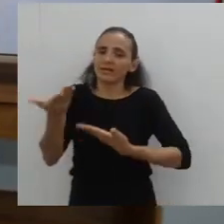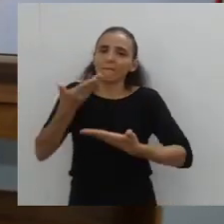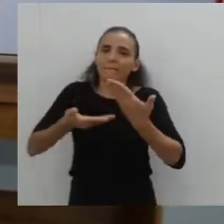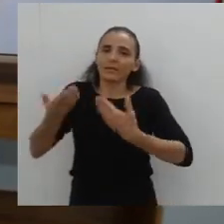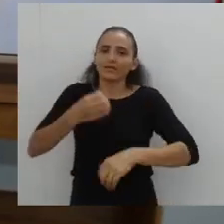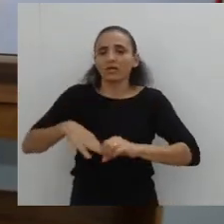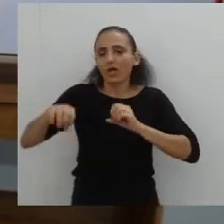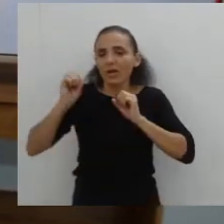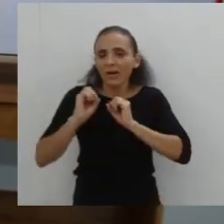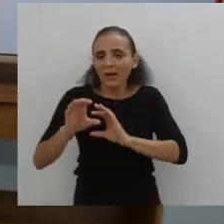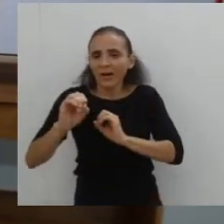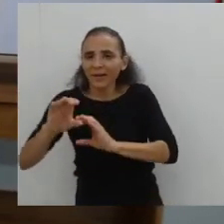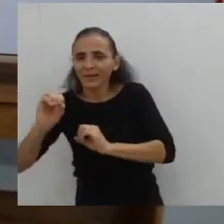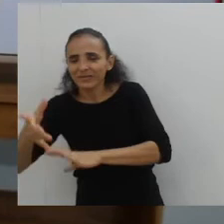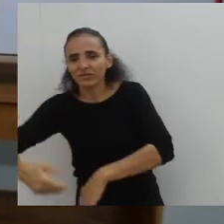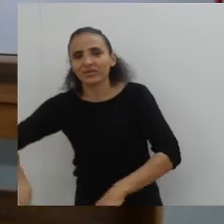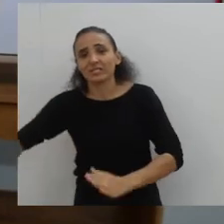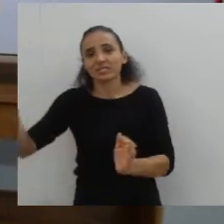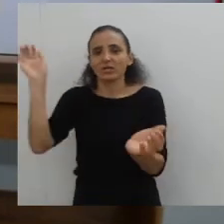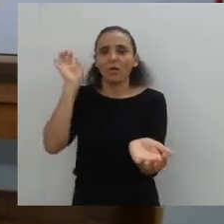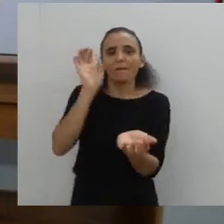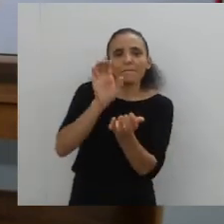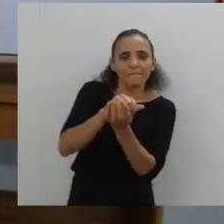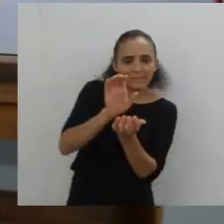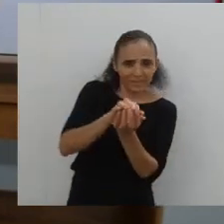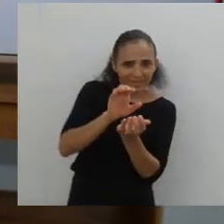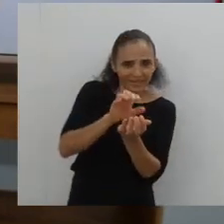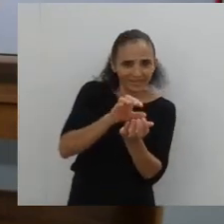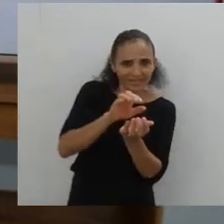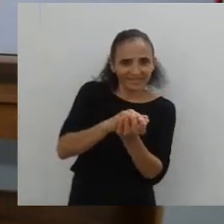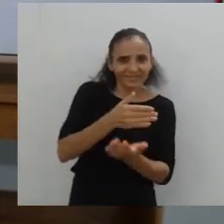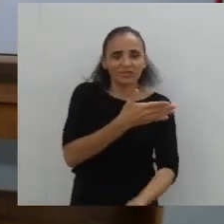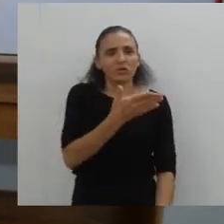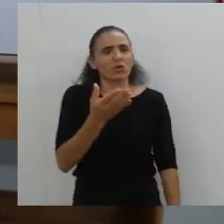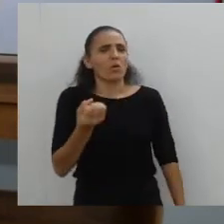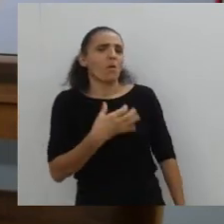a educação de Pernambuco, a escola pernambucana.